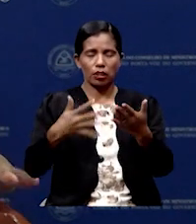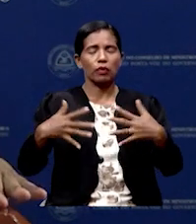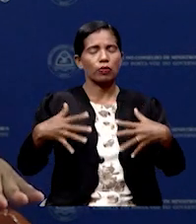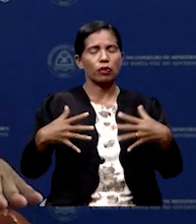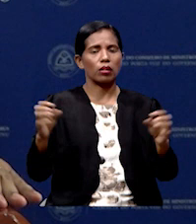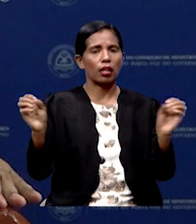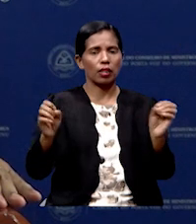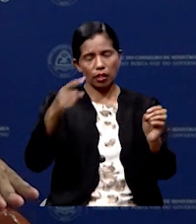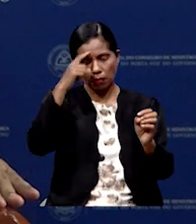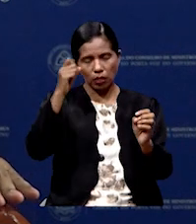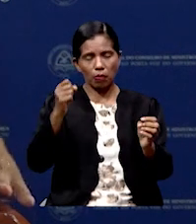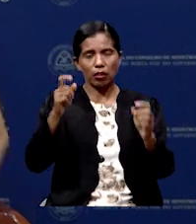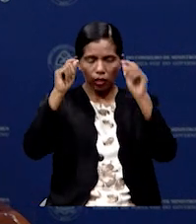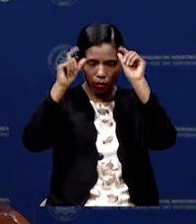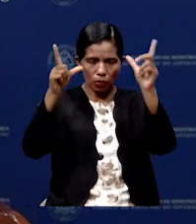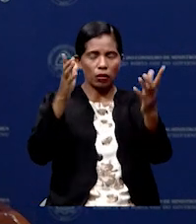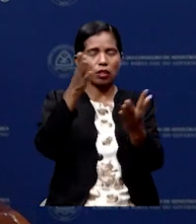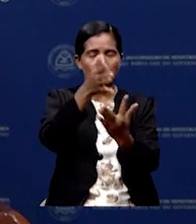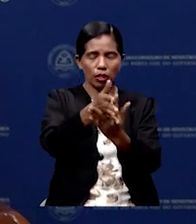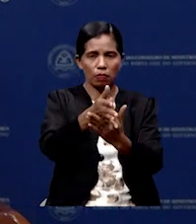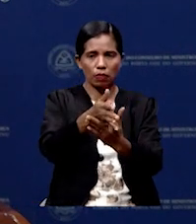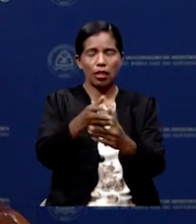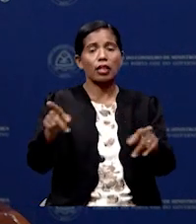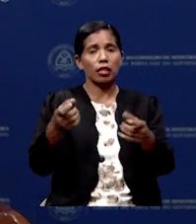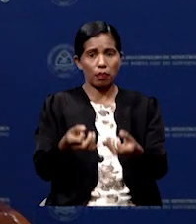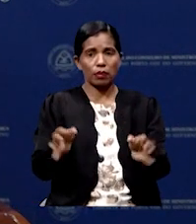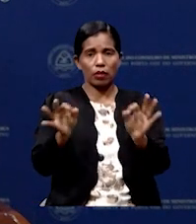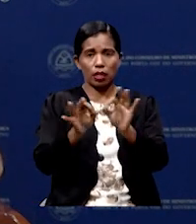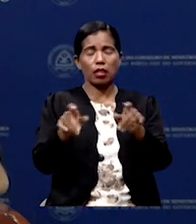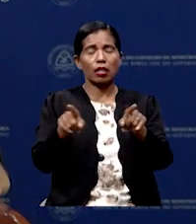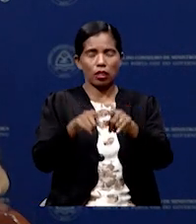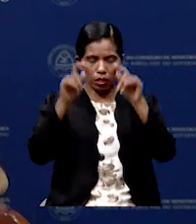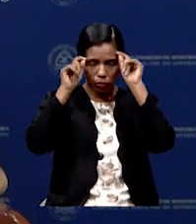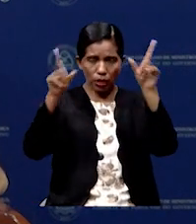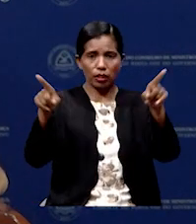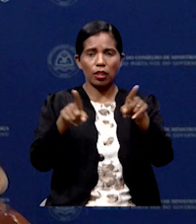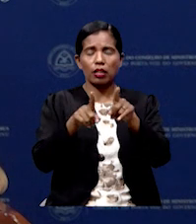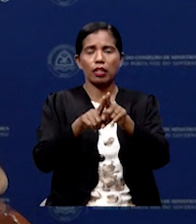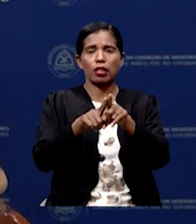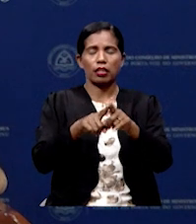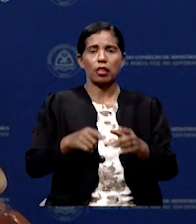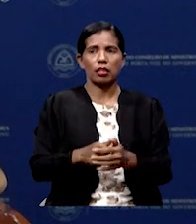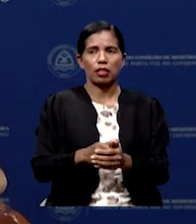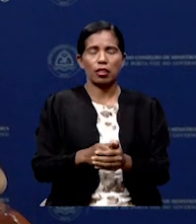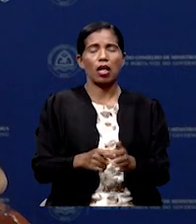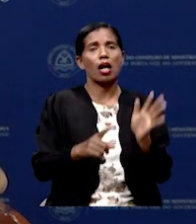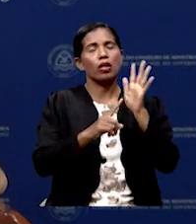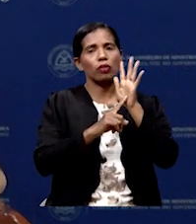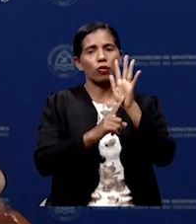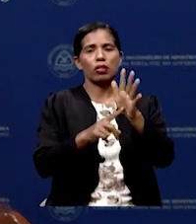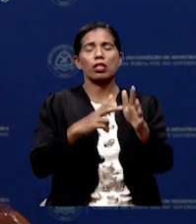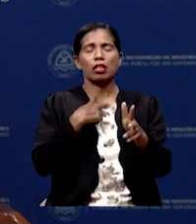Itané é importante também, nem nessa Timor, nessa Estado, país soberano ainda. Até o Nini-Lian, ponto de